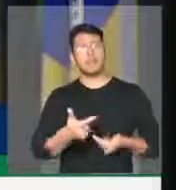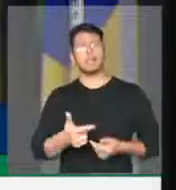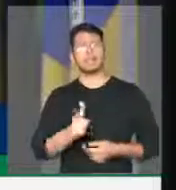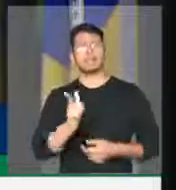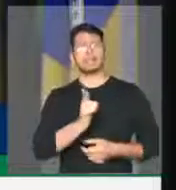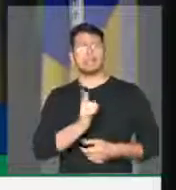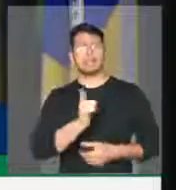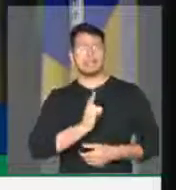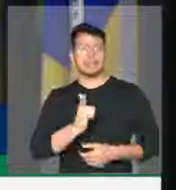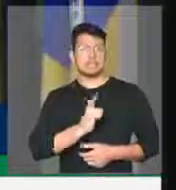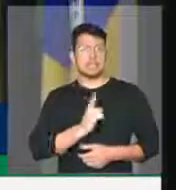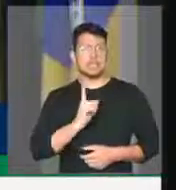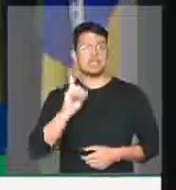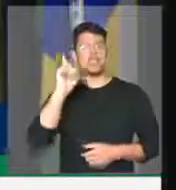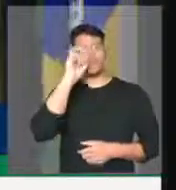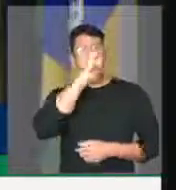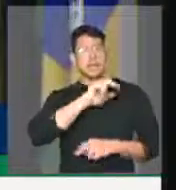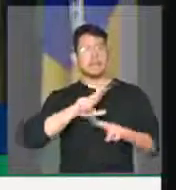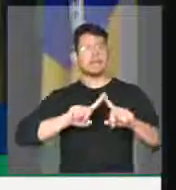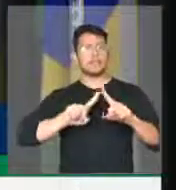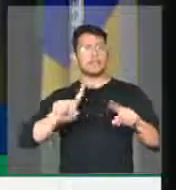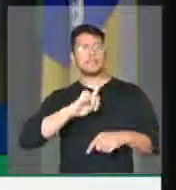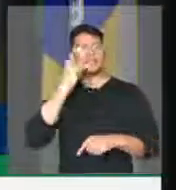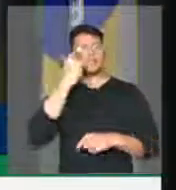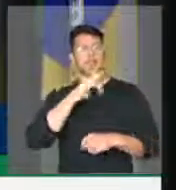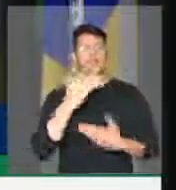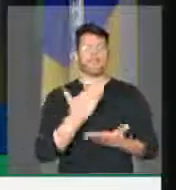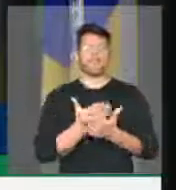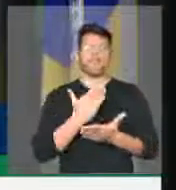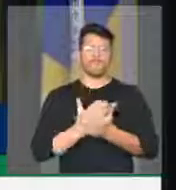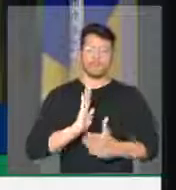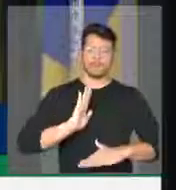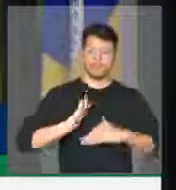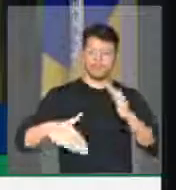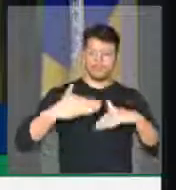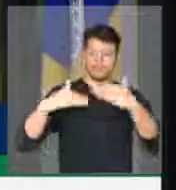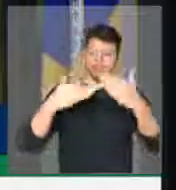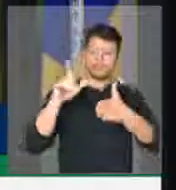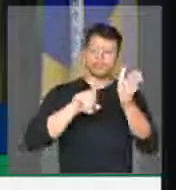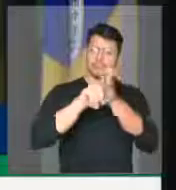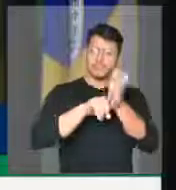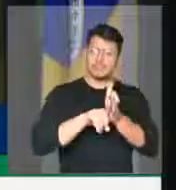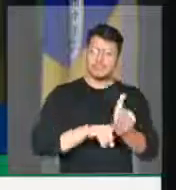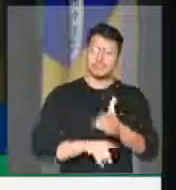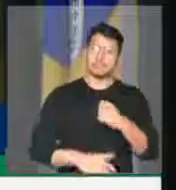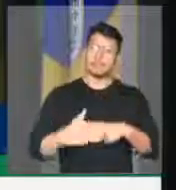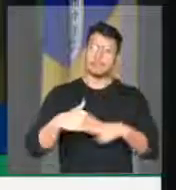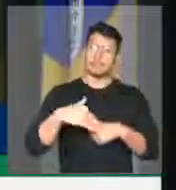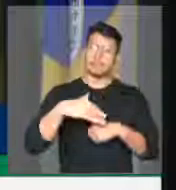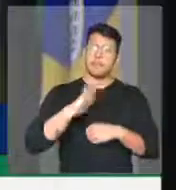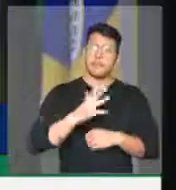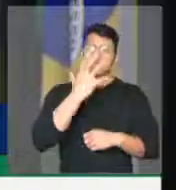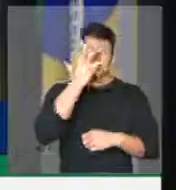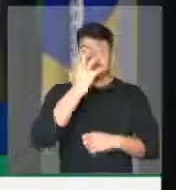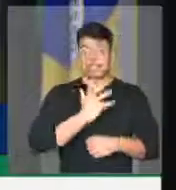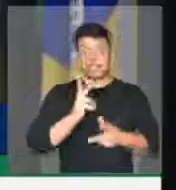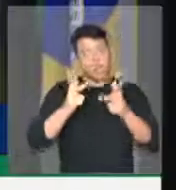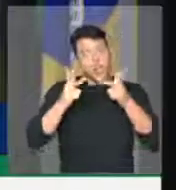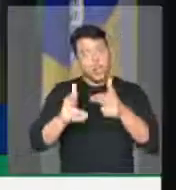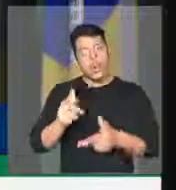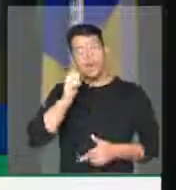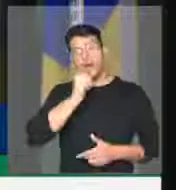dificuldades, se projetam com dedicação ao estudo, a pesquisa, a seriedade profissional. É o caso de Maria